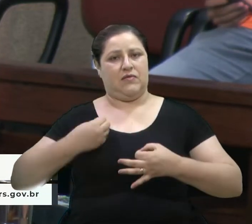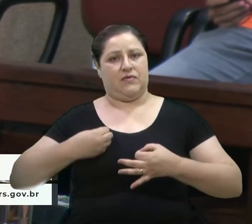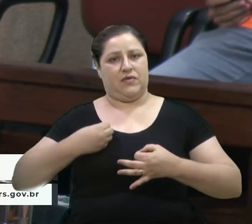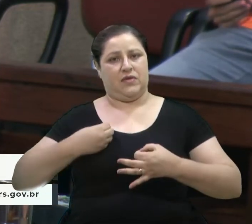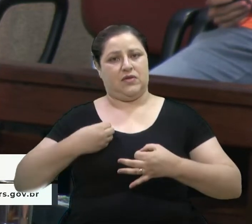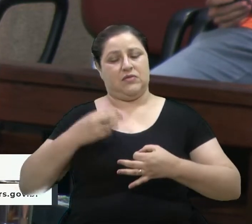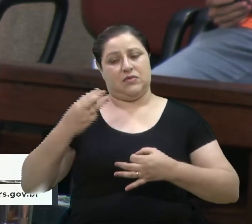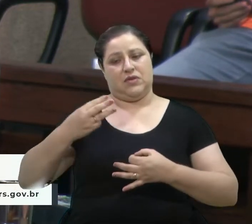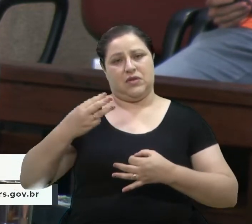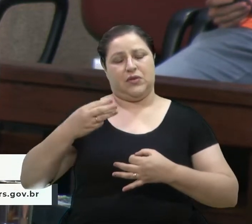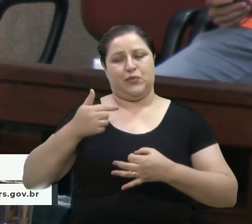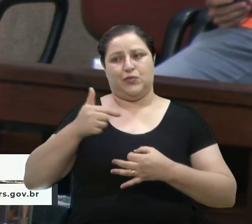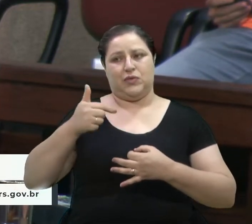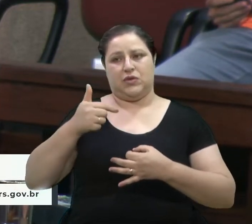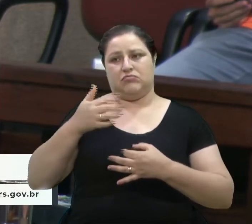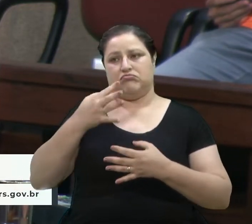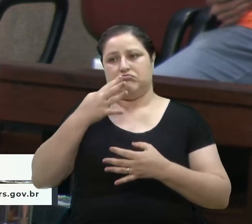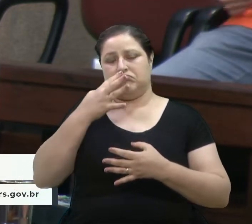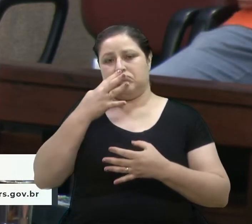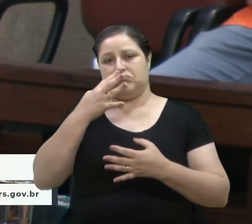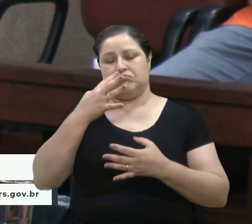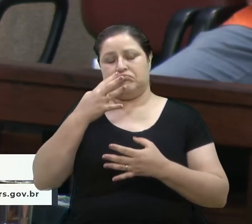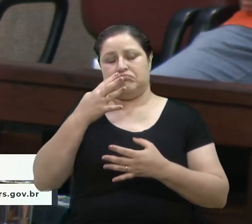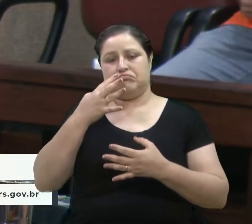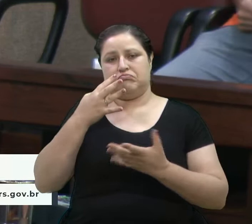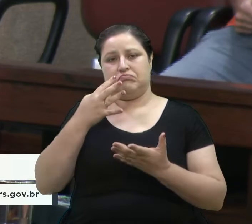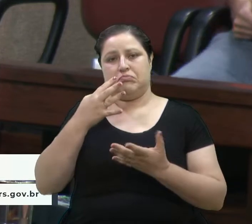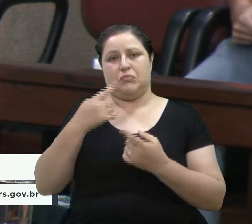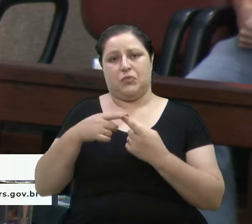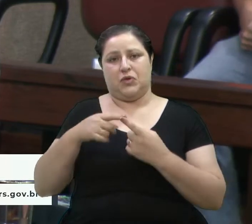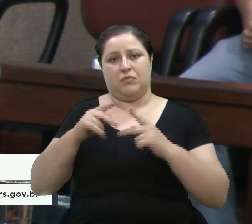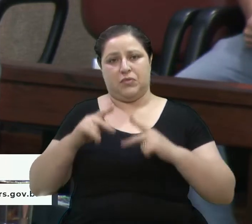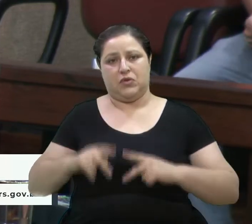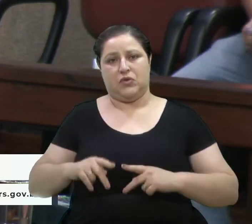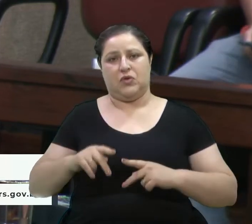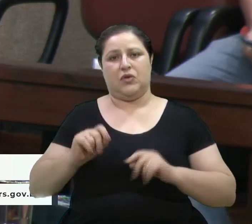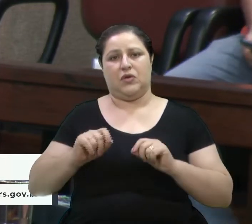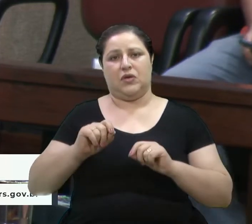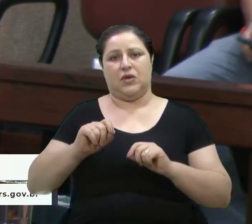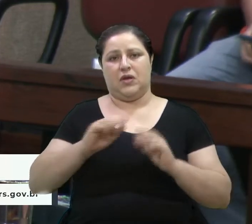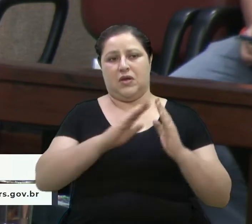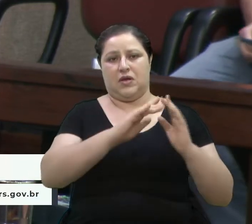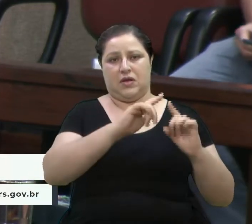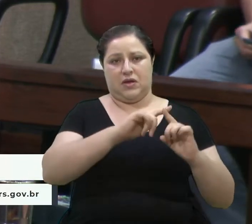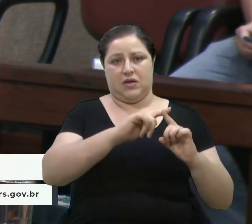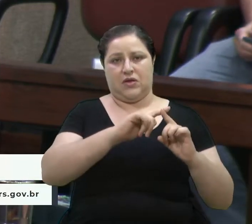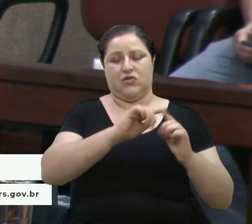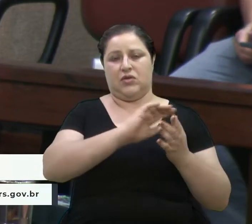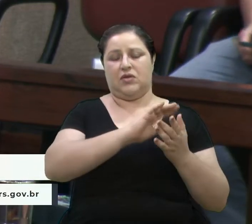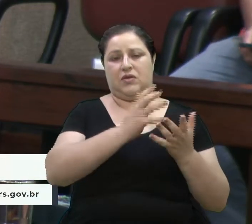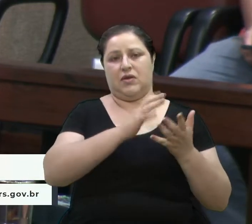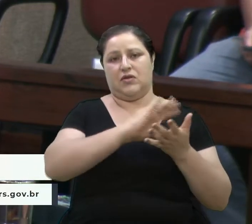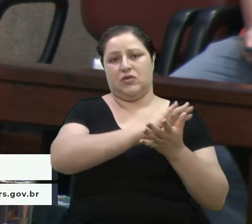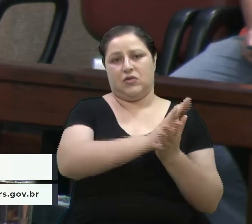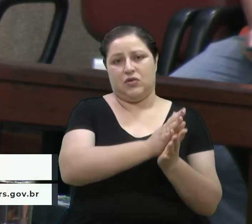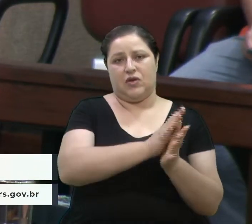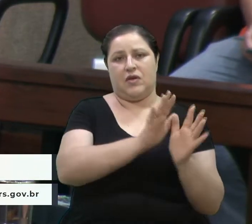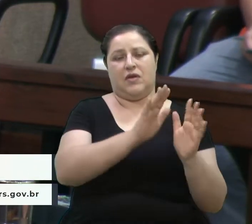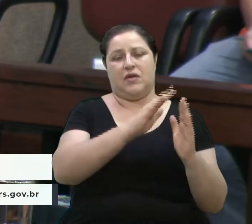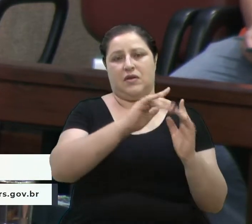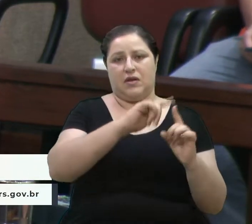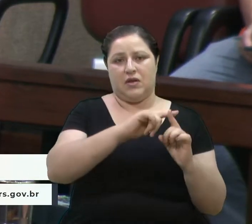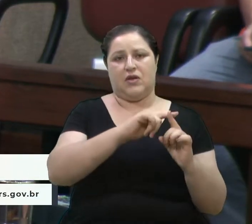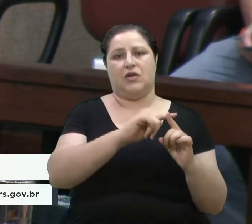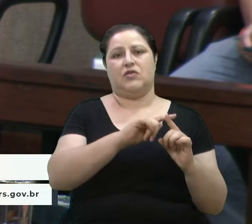porque normalmente, às vezes, eles dão uma maquiada, e é nisso mesmo que eles acreditam, na destruição da igreja, como tu falou, na destruição da família, na destruição dos